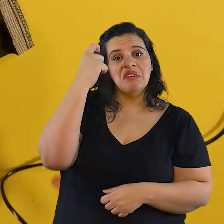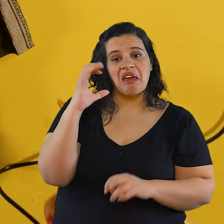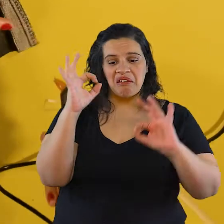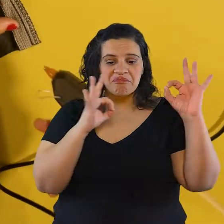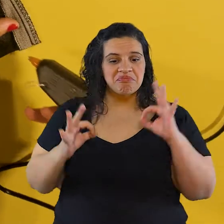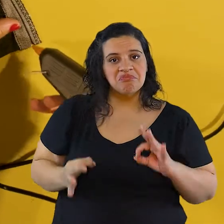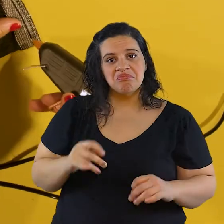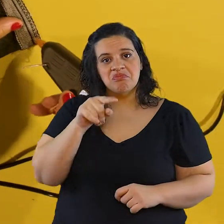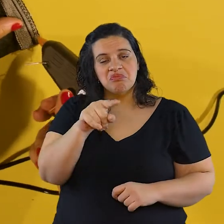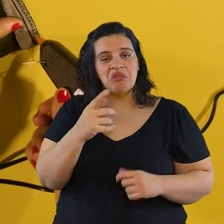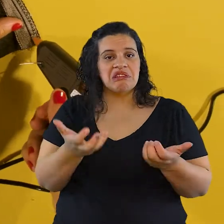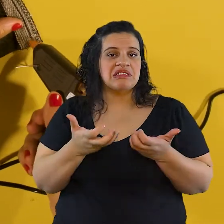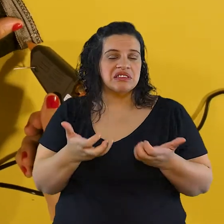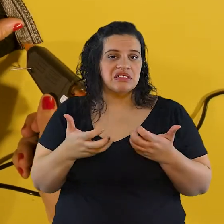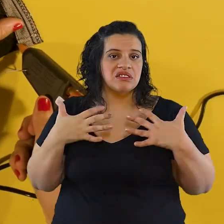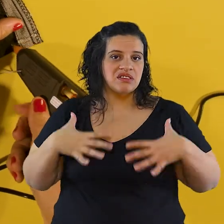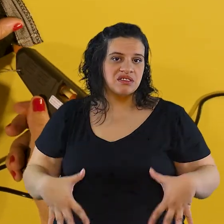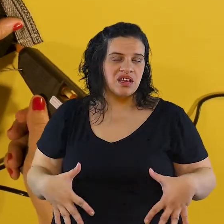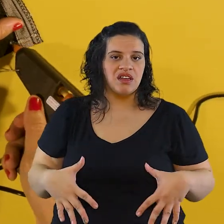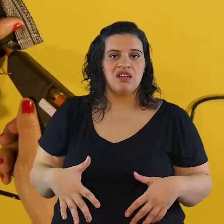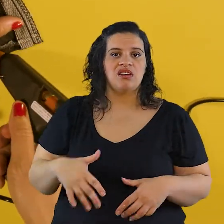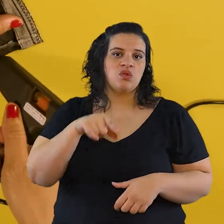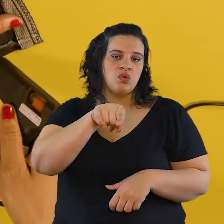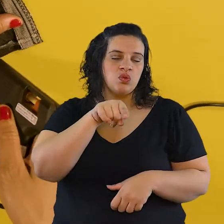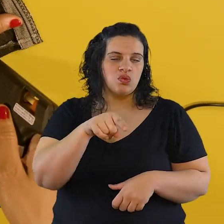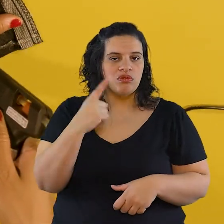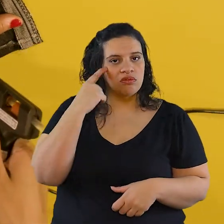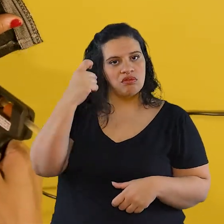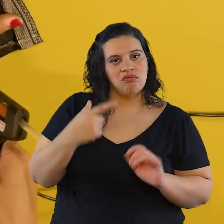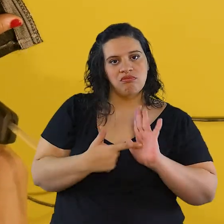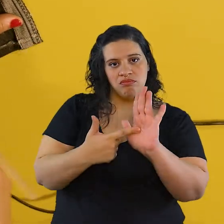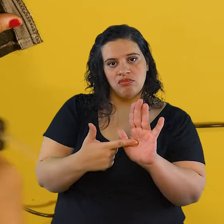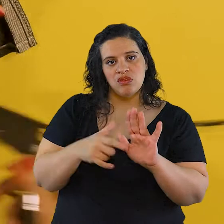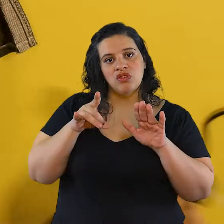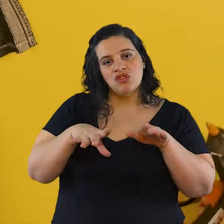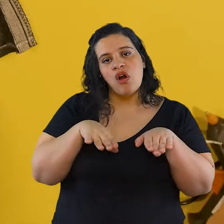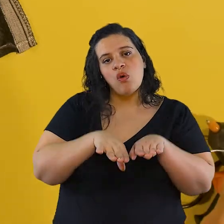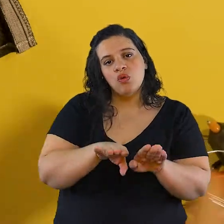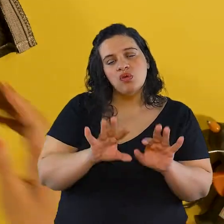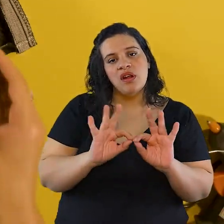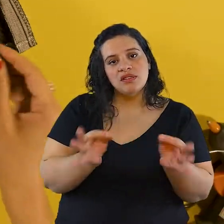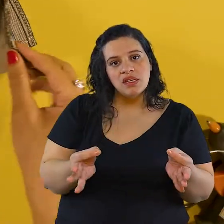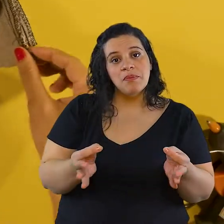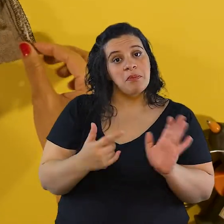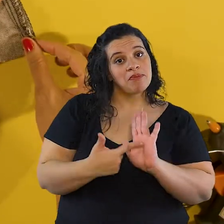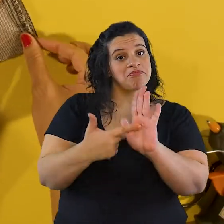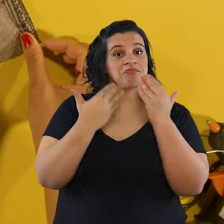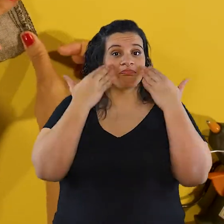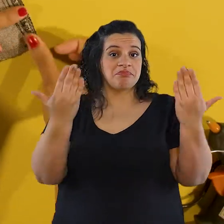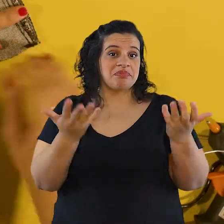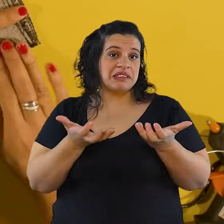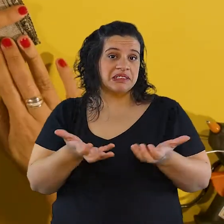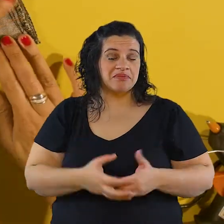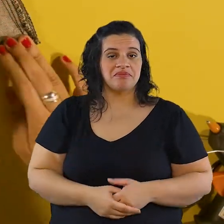muito da sua ideia, do seu olhar para com aquilo que pode só ser uma costura